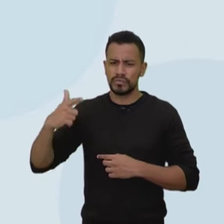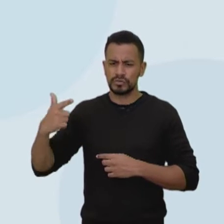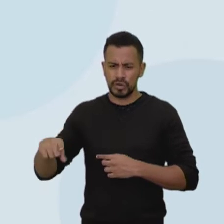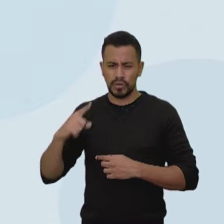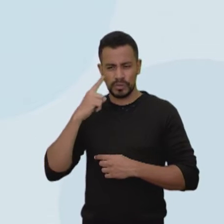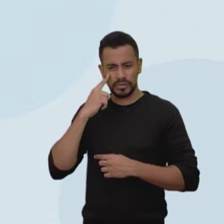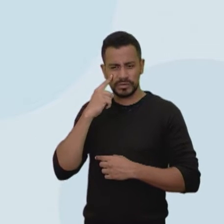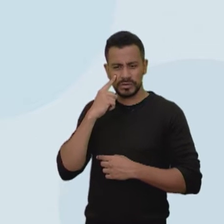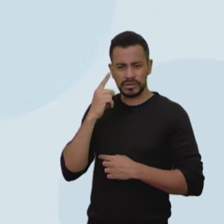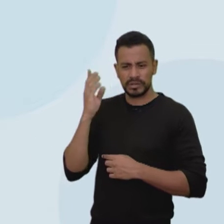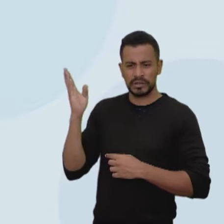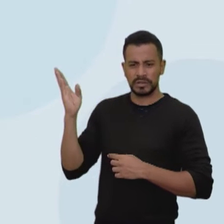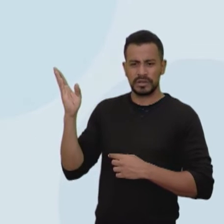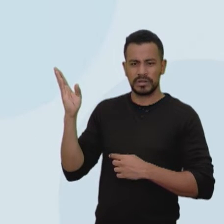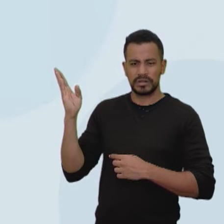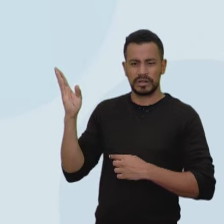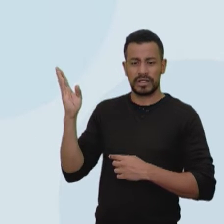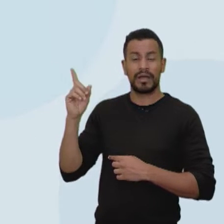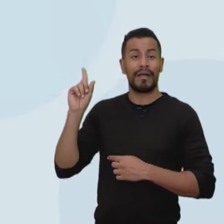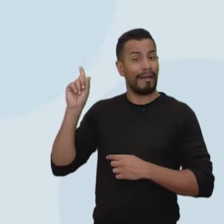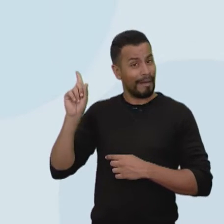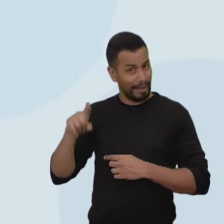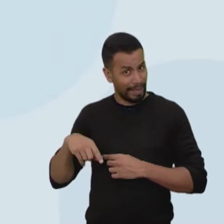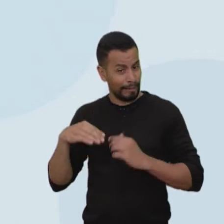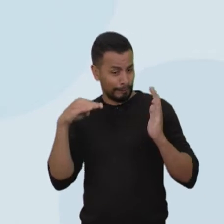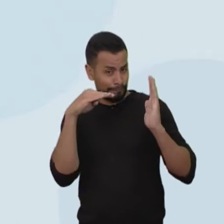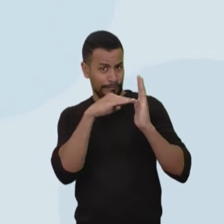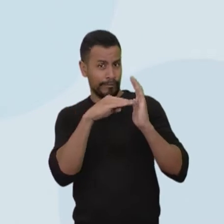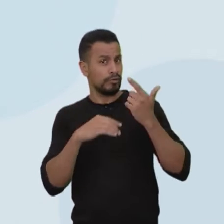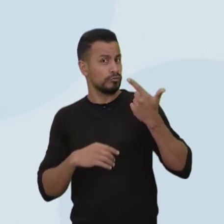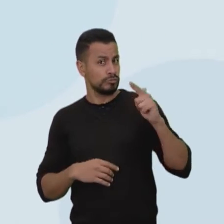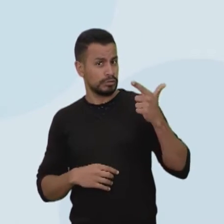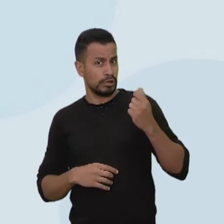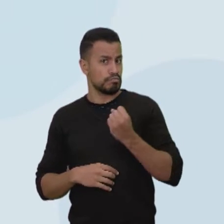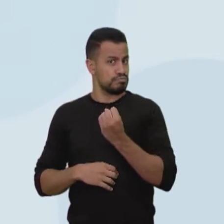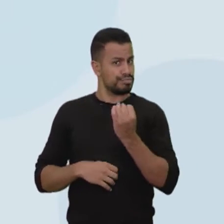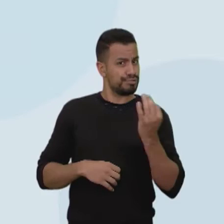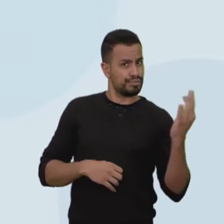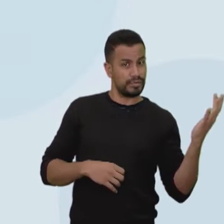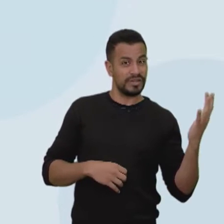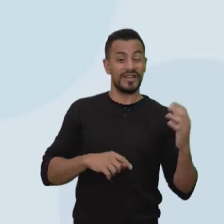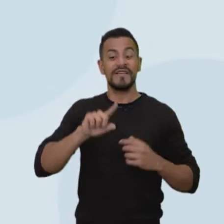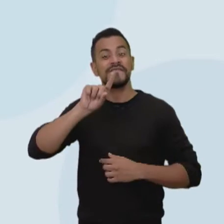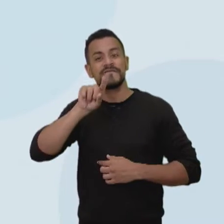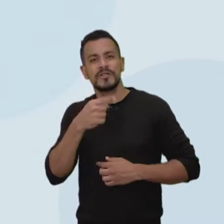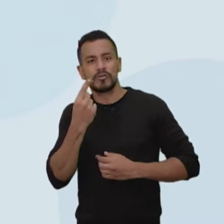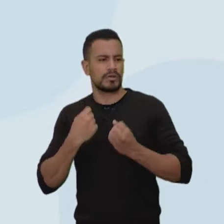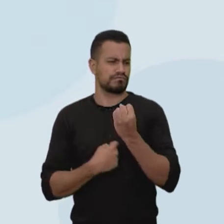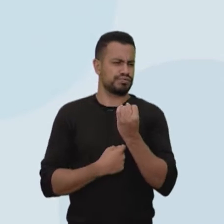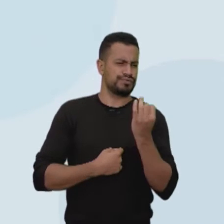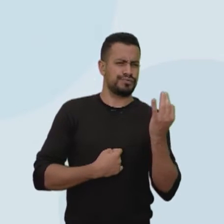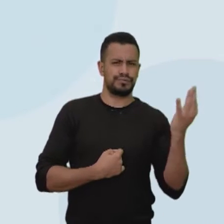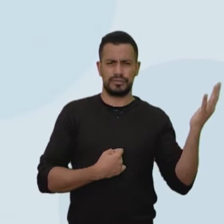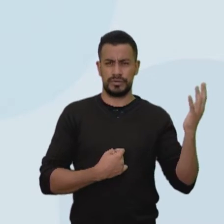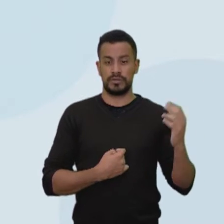Sobram 2. Ah, é uma dízima. Que dízima é essa? 0, então 2 sextos